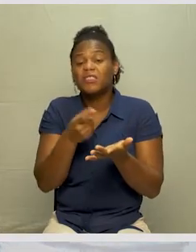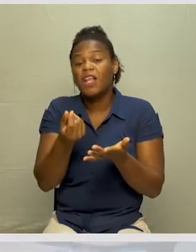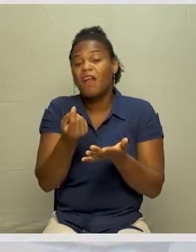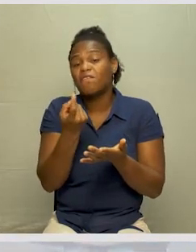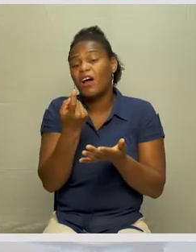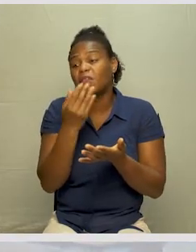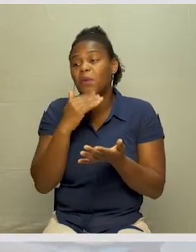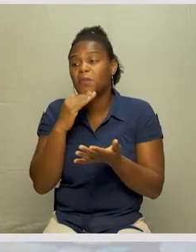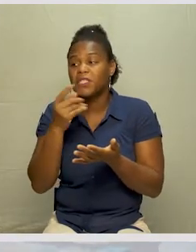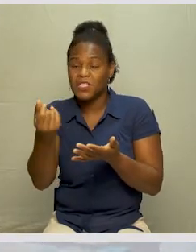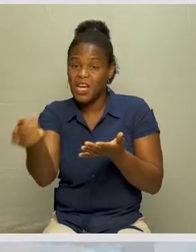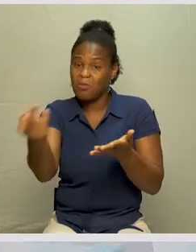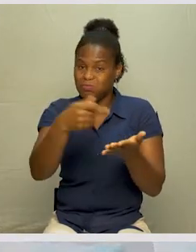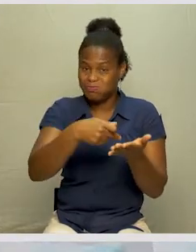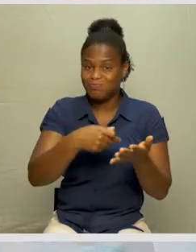líquida de financiamento.